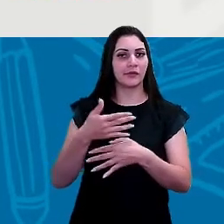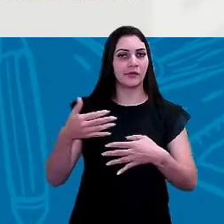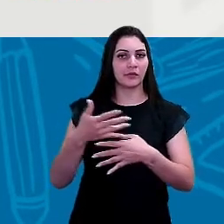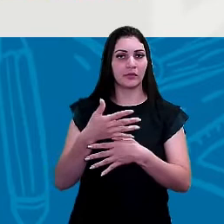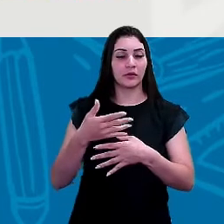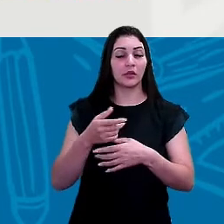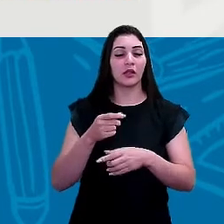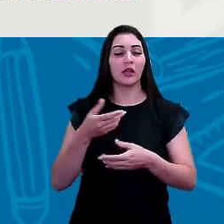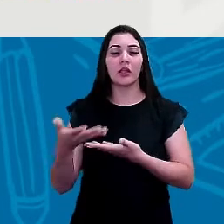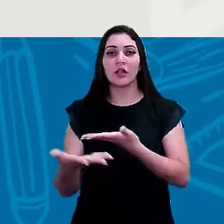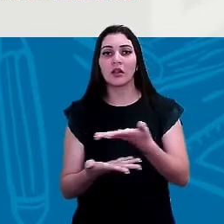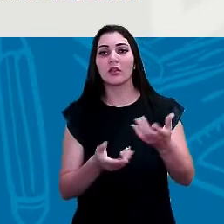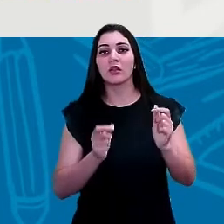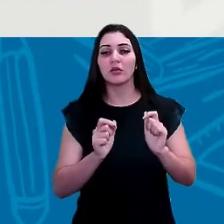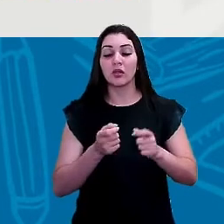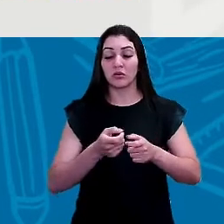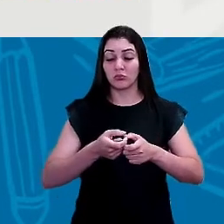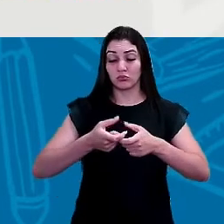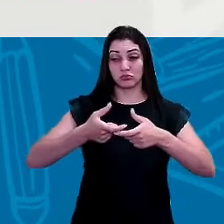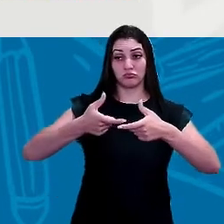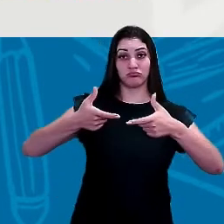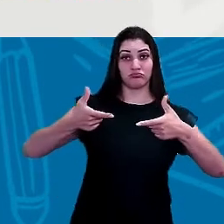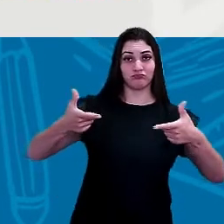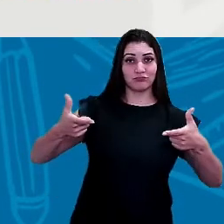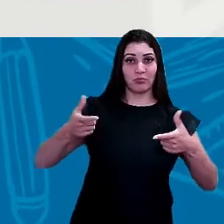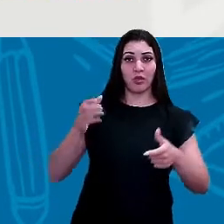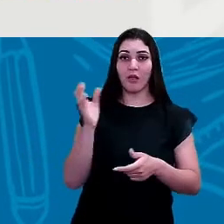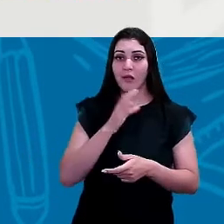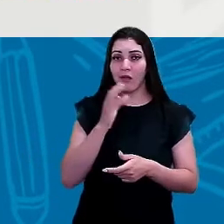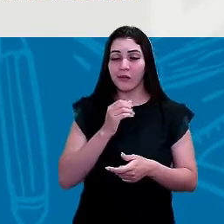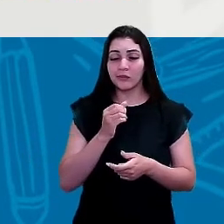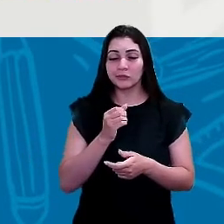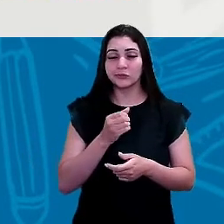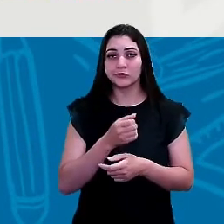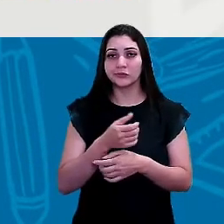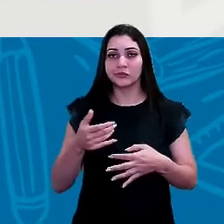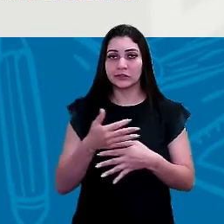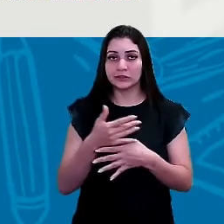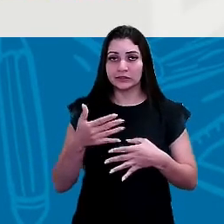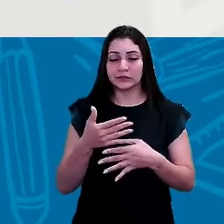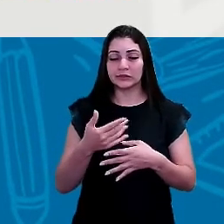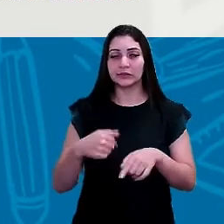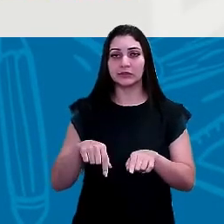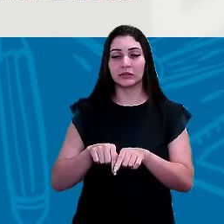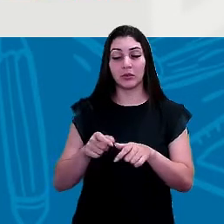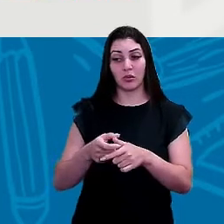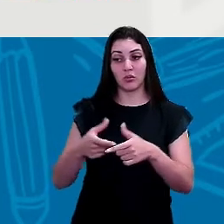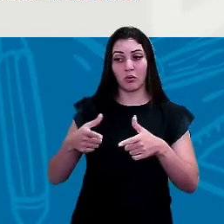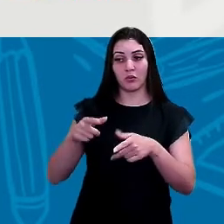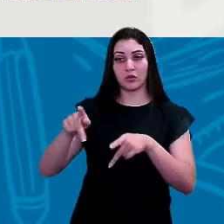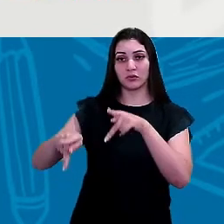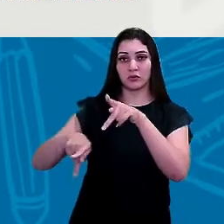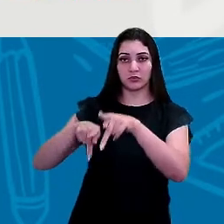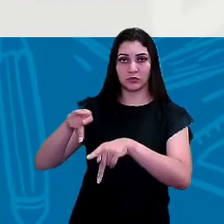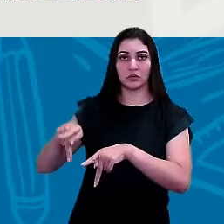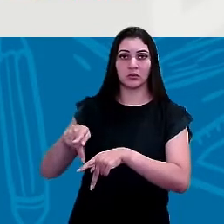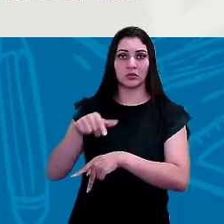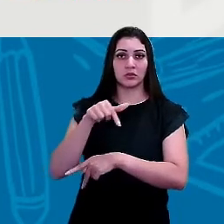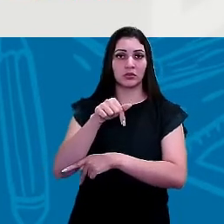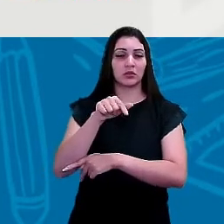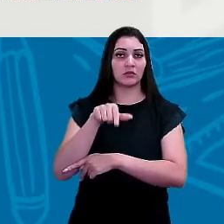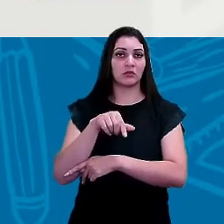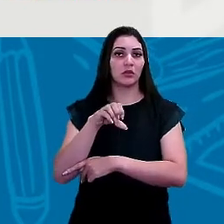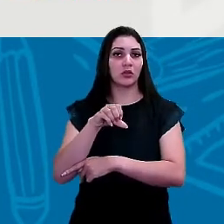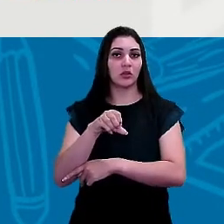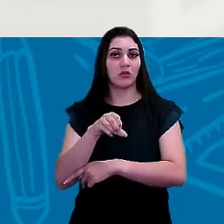ao crescimento desordinário das cidades, o aumento populacional, 7,9 bilhões de habitantes no